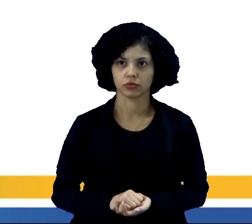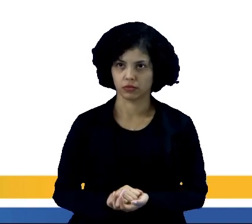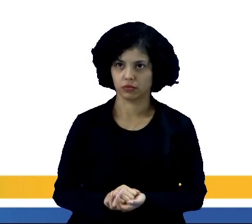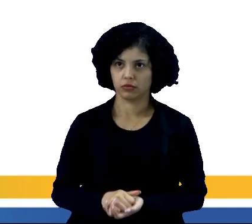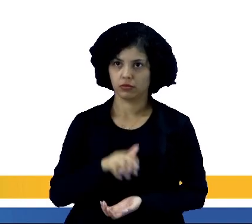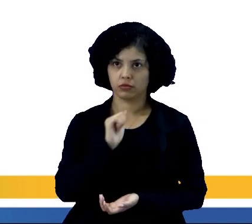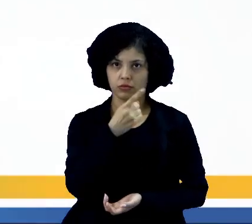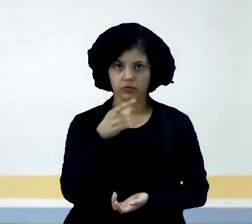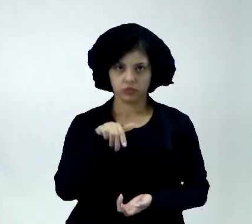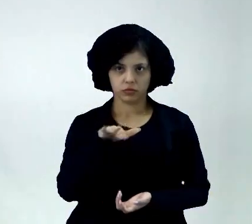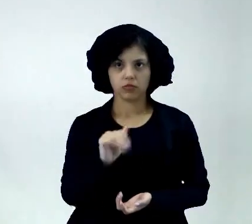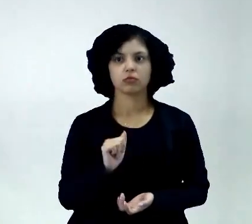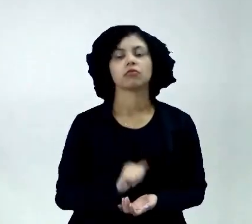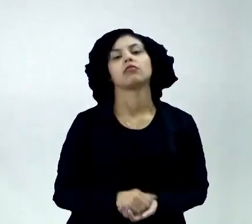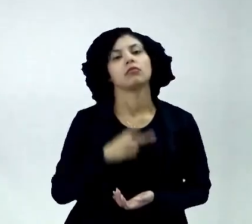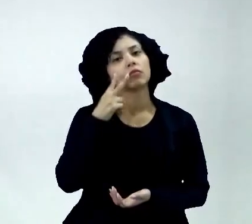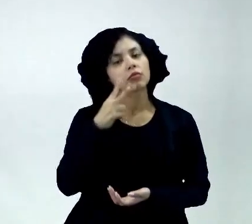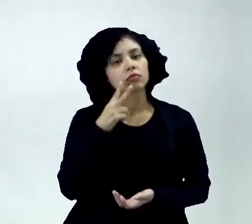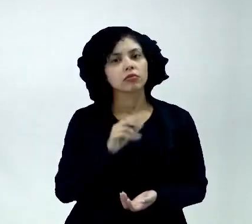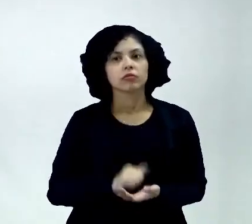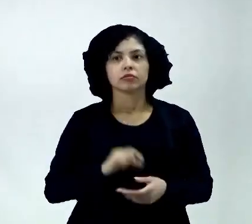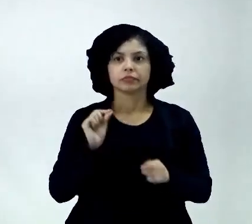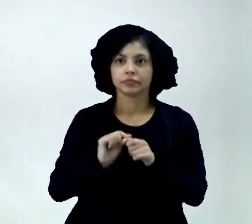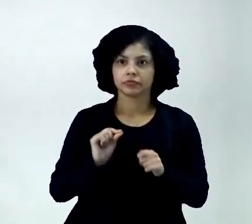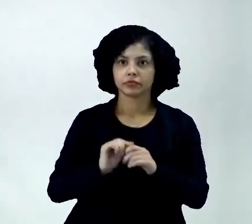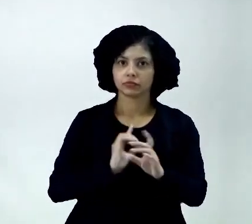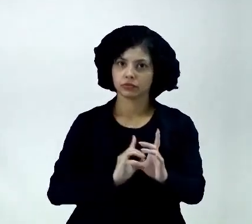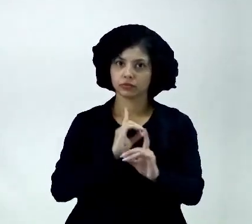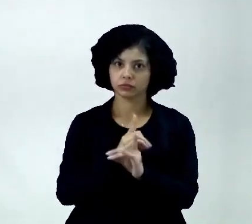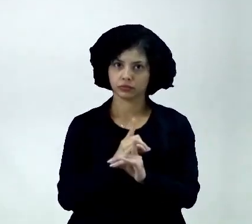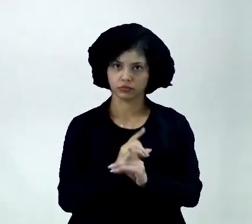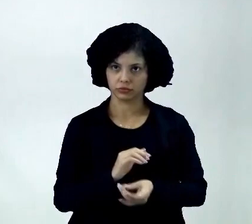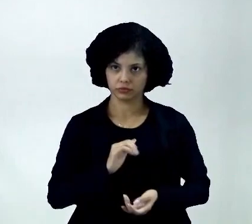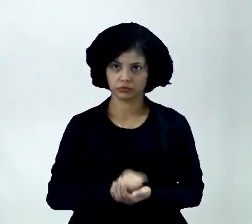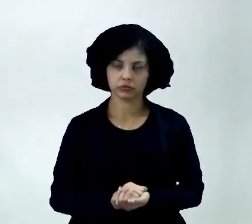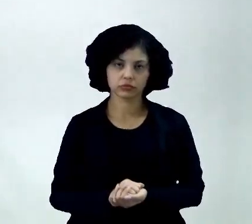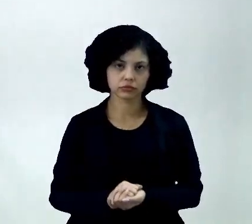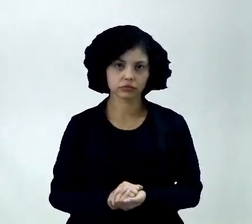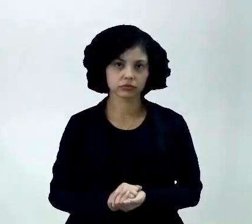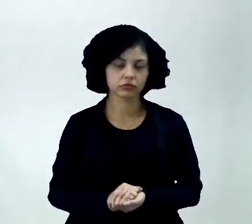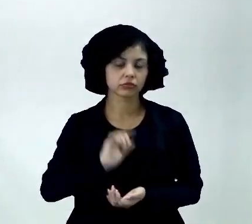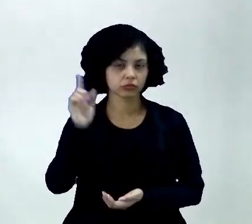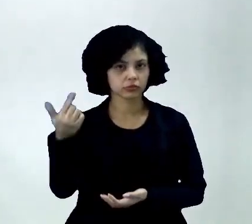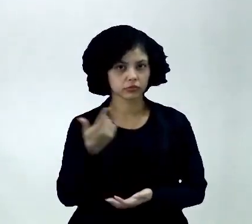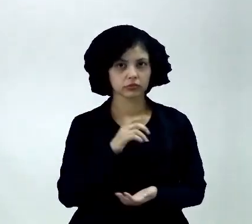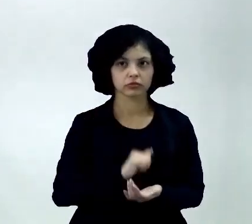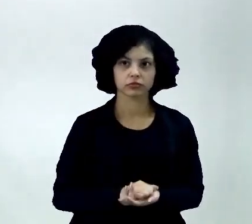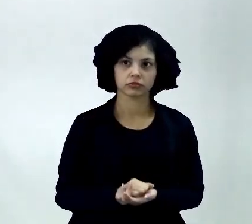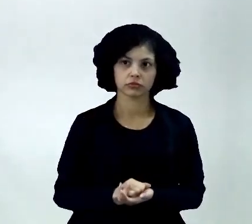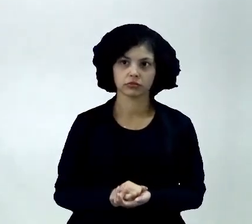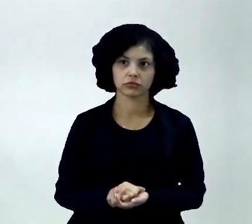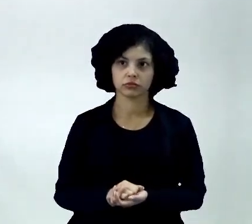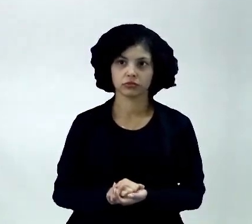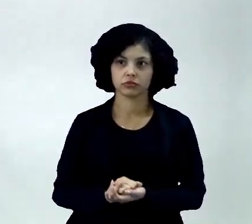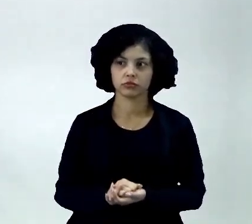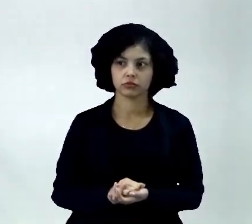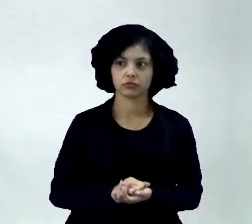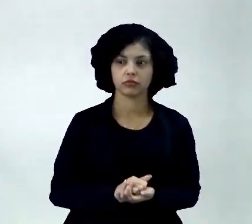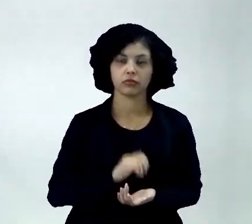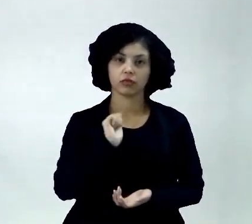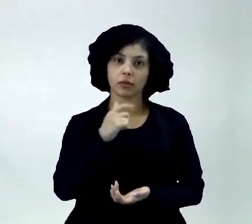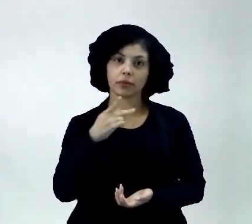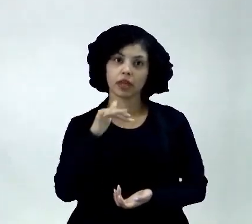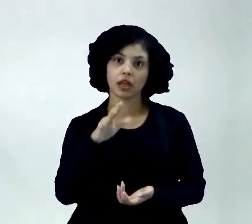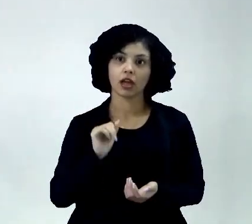a axial. Daqui a pouco a gente já vai fazer a identificação da apendicular, que seria a próxima região, mas a